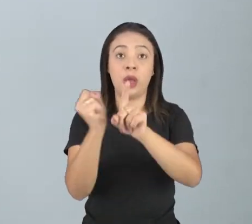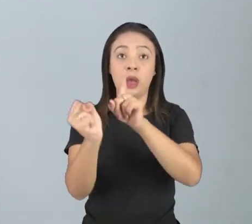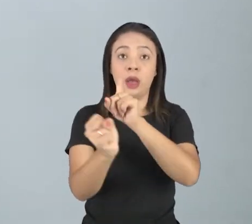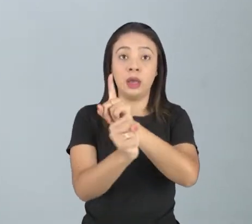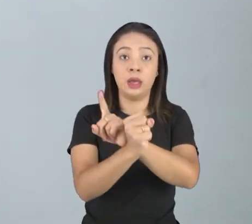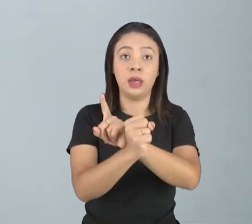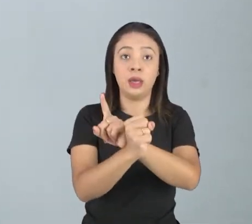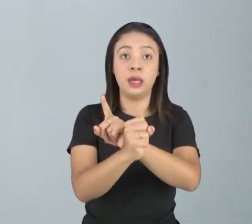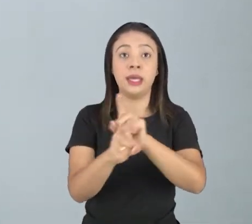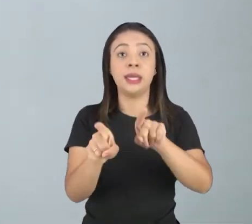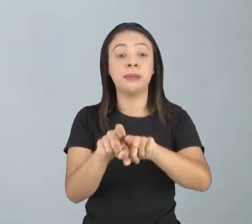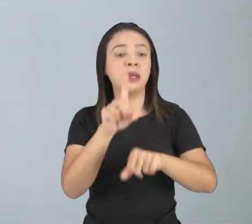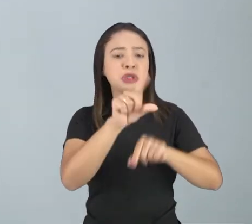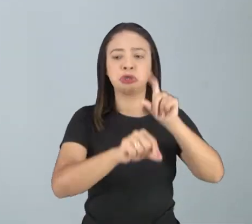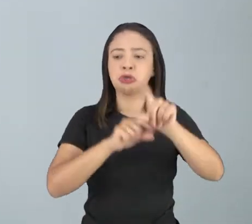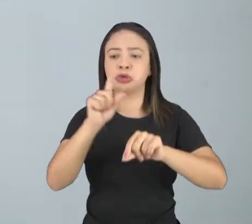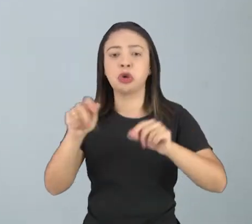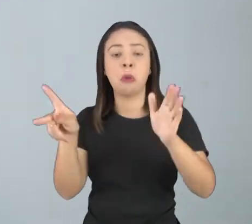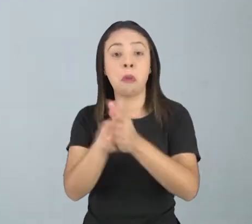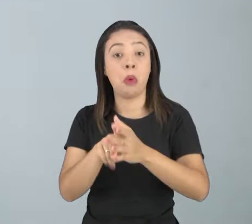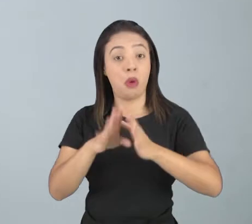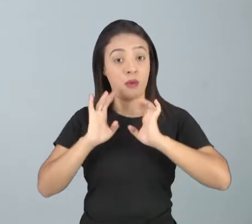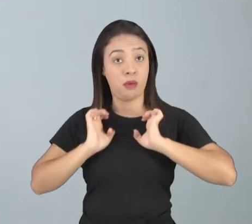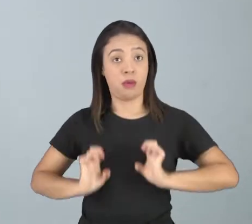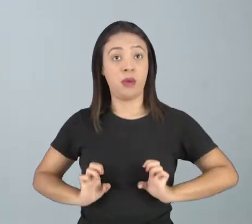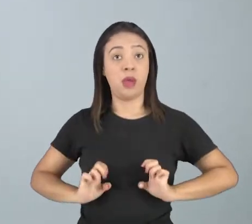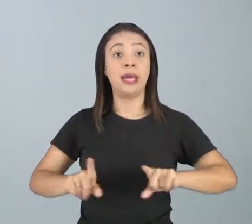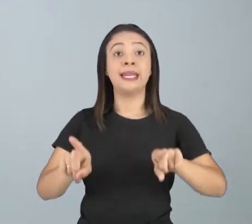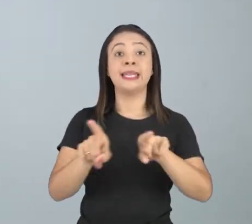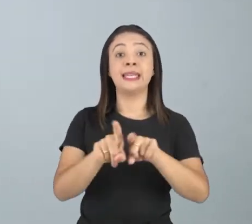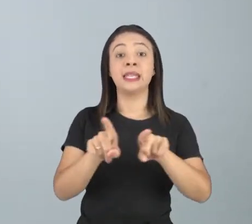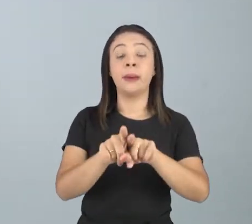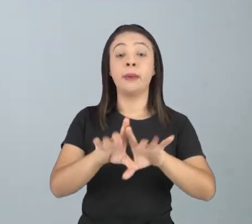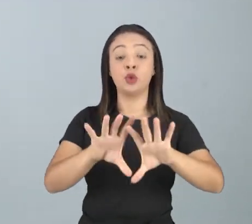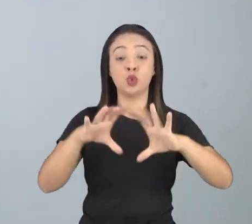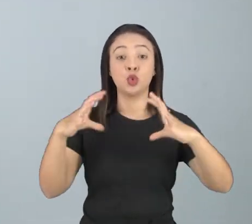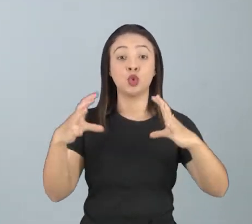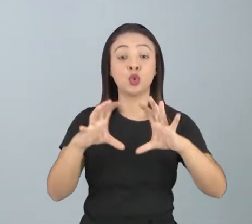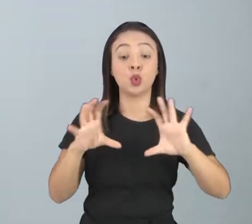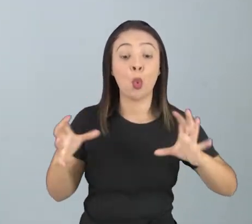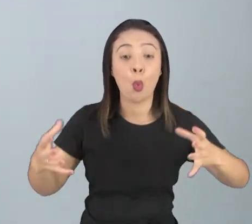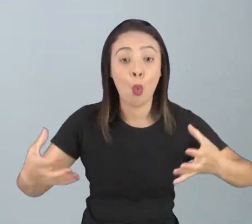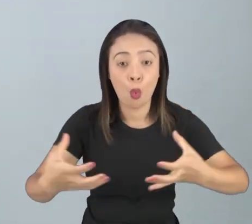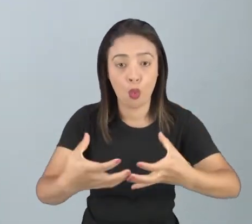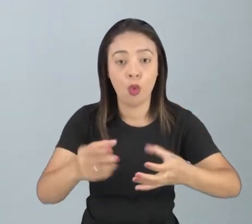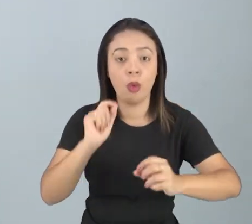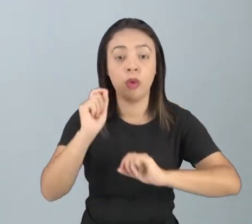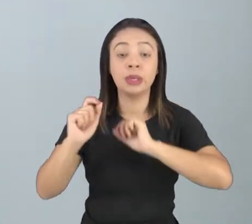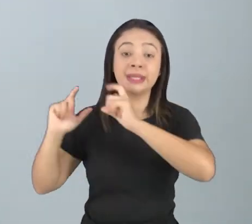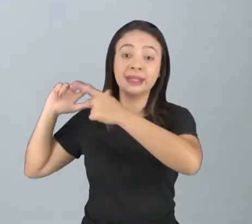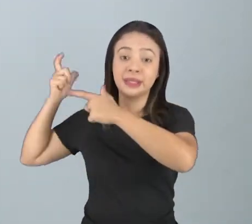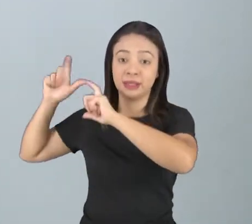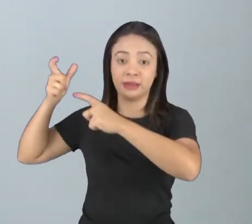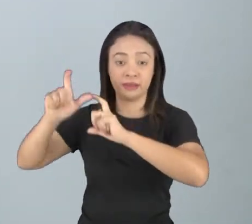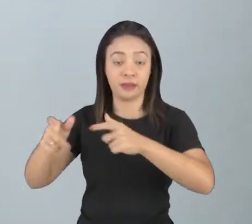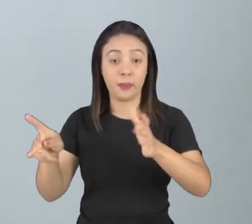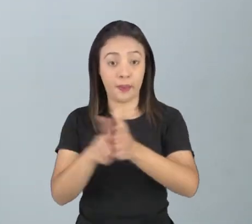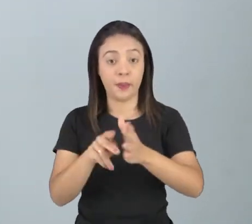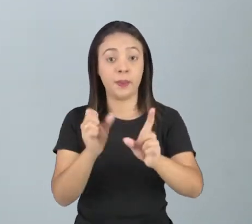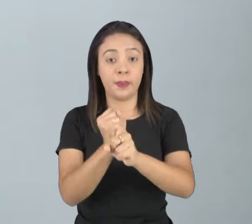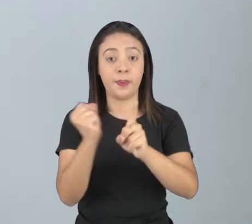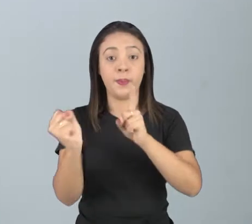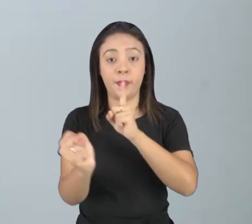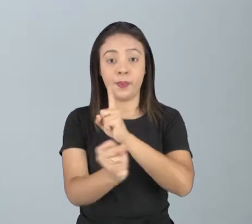escolhas éticas pessoais e coletivas, né? São tradições que se perpetuaram na sociedade,